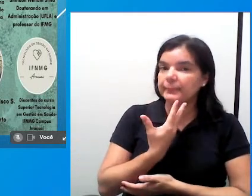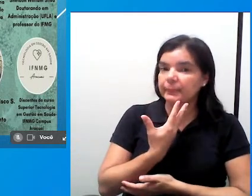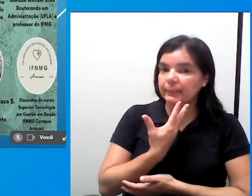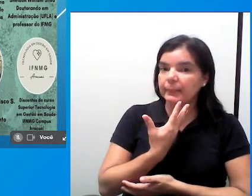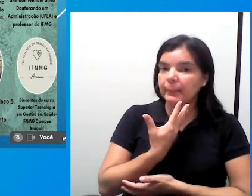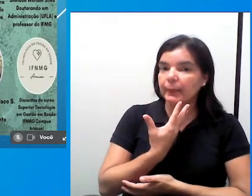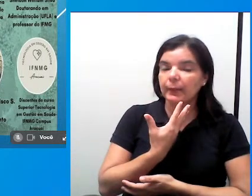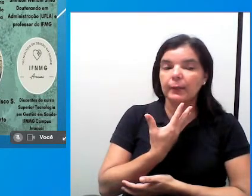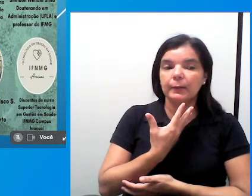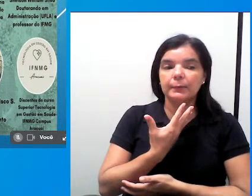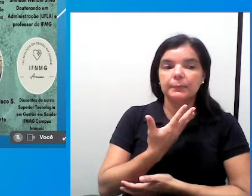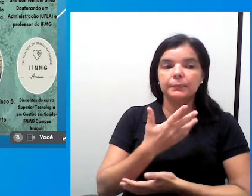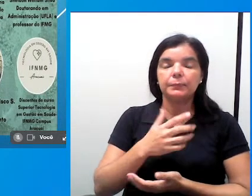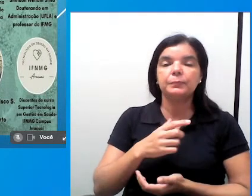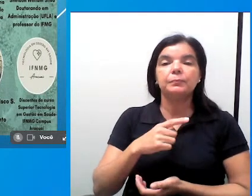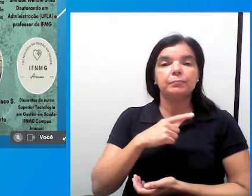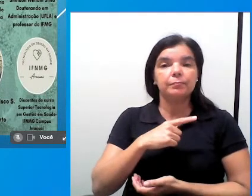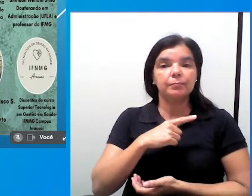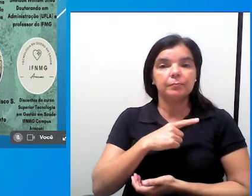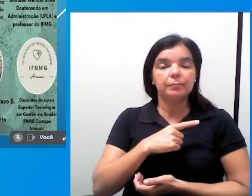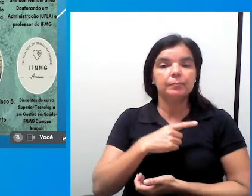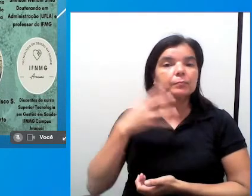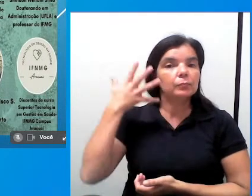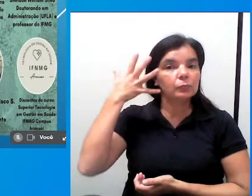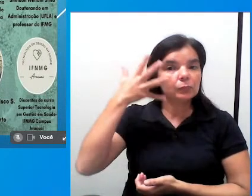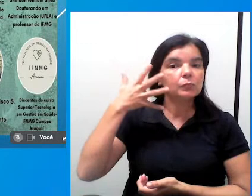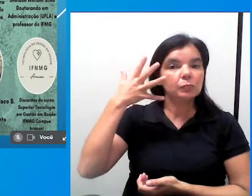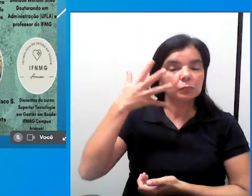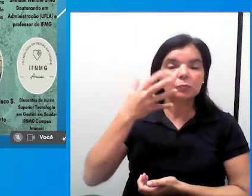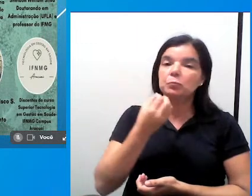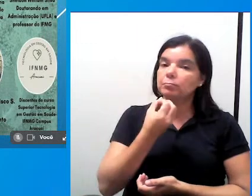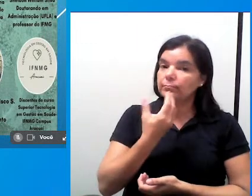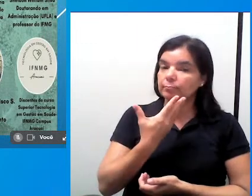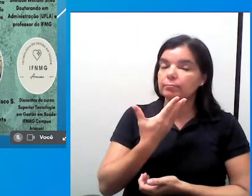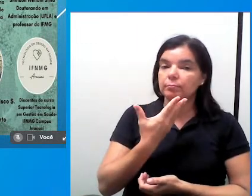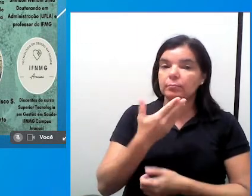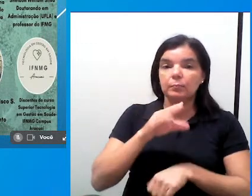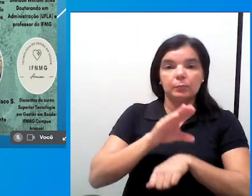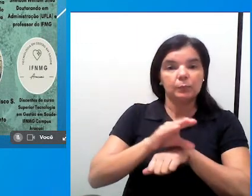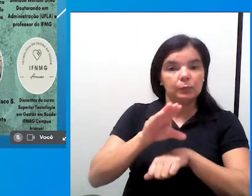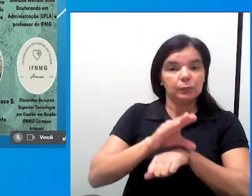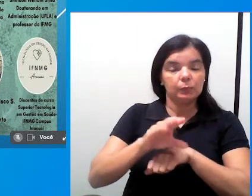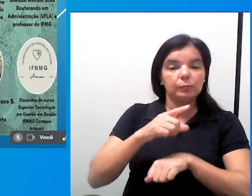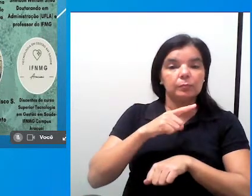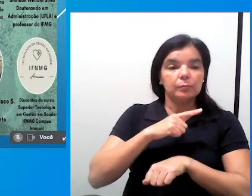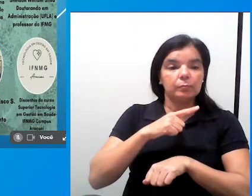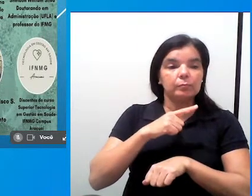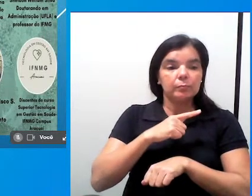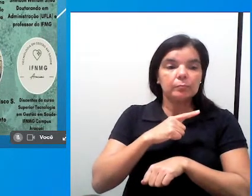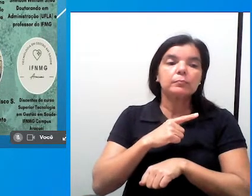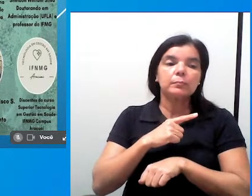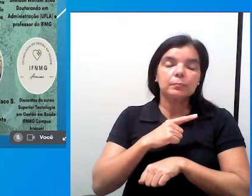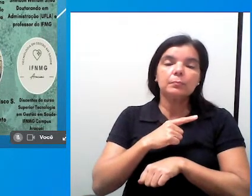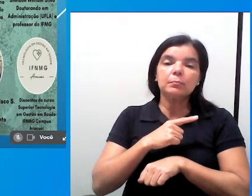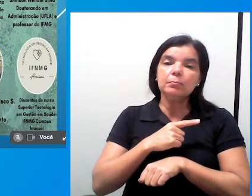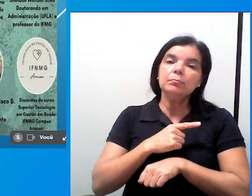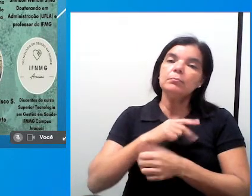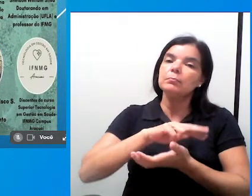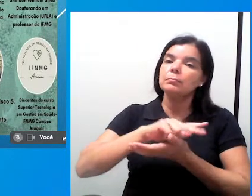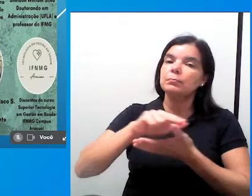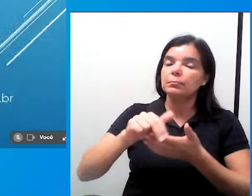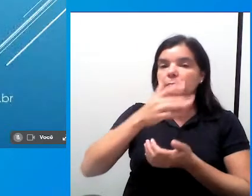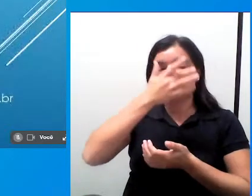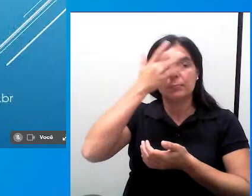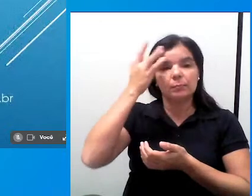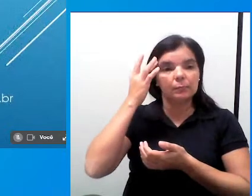assim, teve uma repercussão muito positiva, não só para o curso, mas nós conseguimos atender, então, uma demanda da